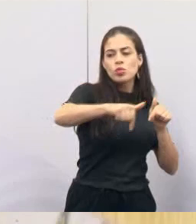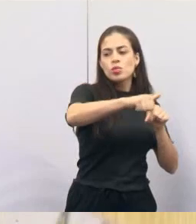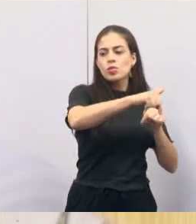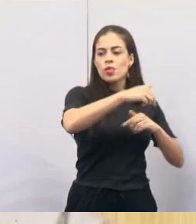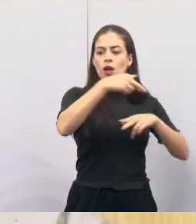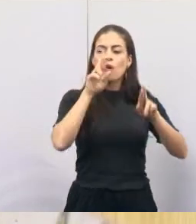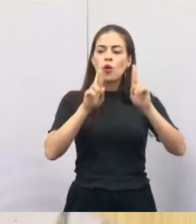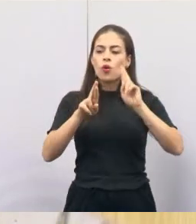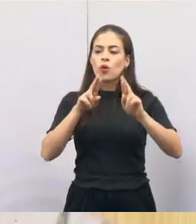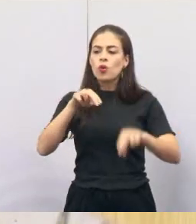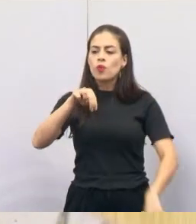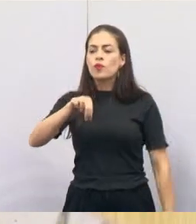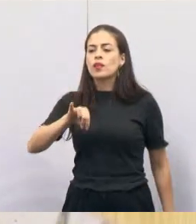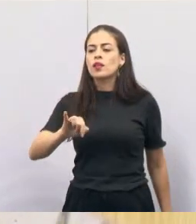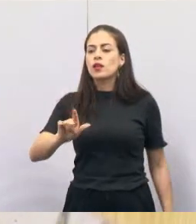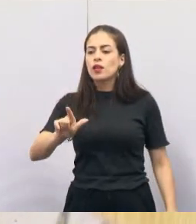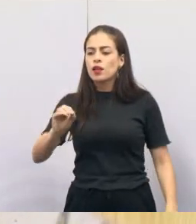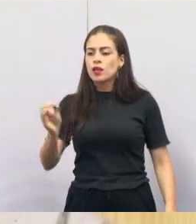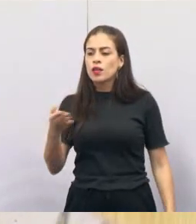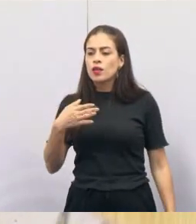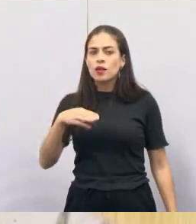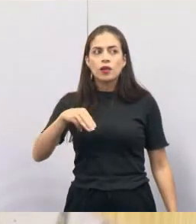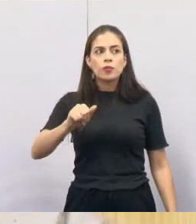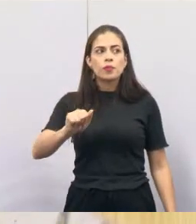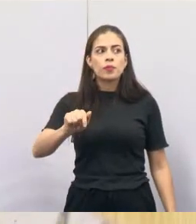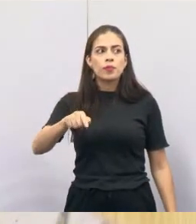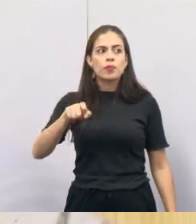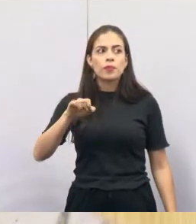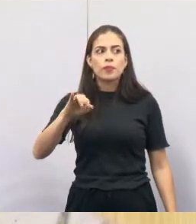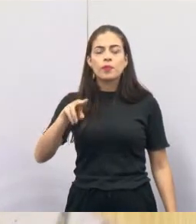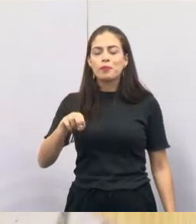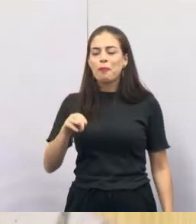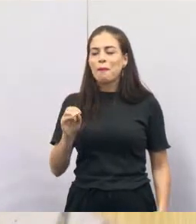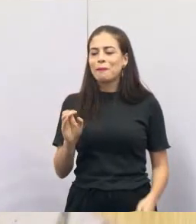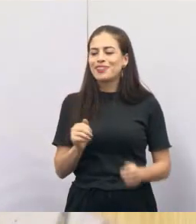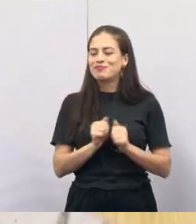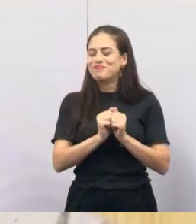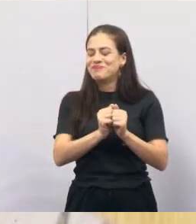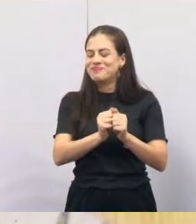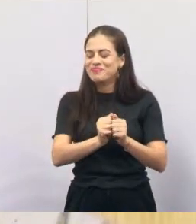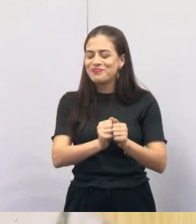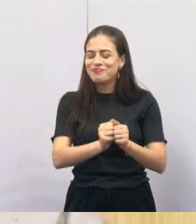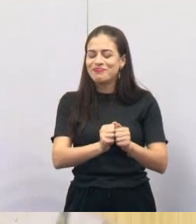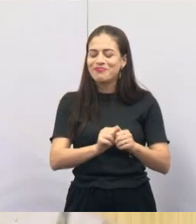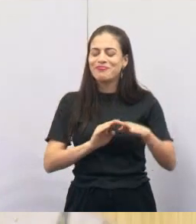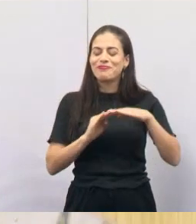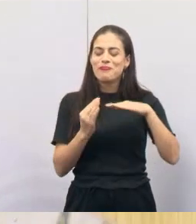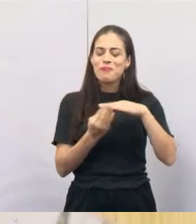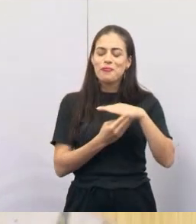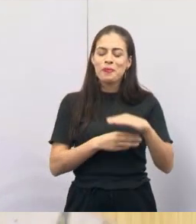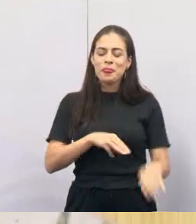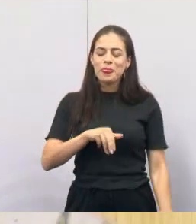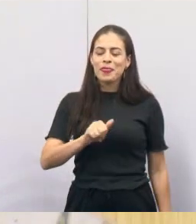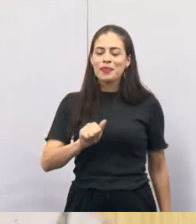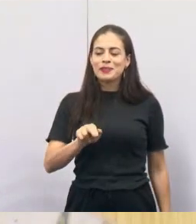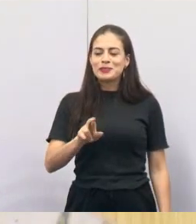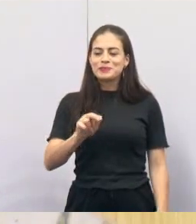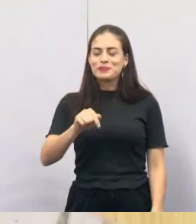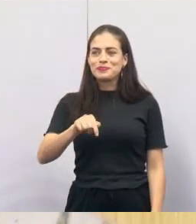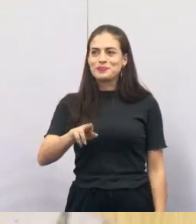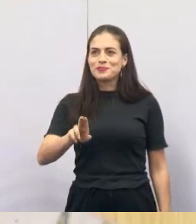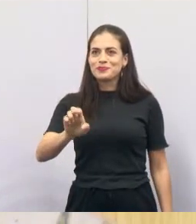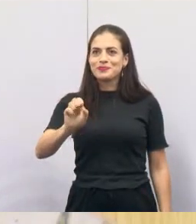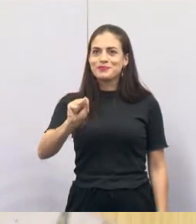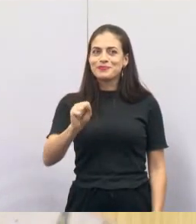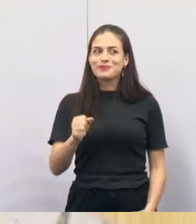na rodovia Nilo Máximo, na altura do Jardim do Marquês, neste município. Este vereador vem recebendo